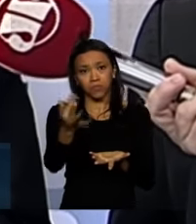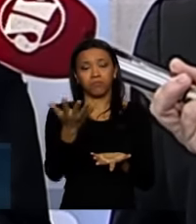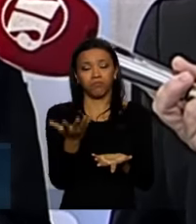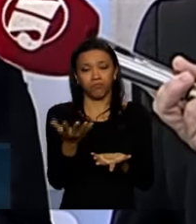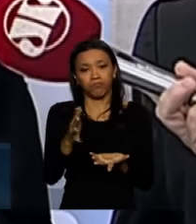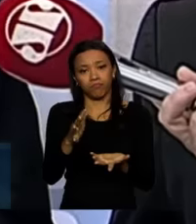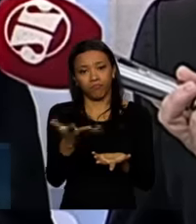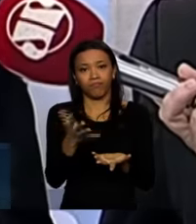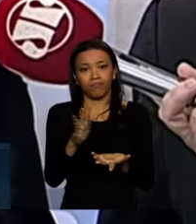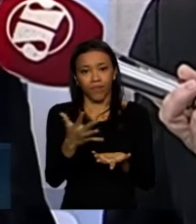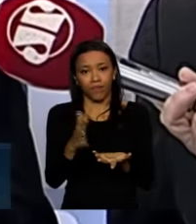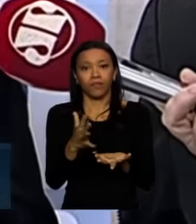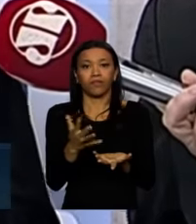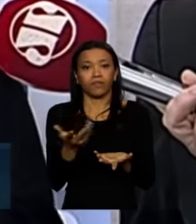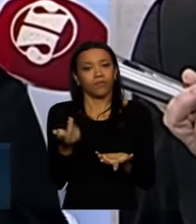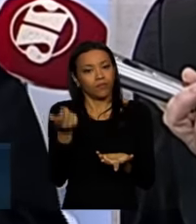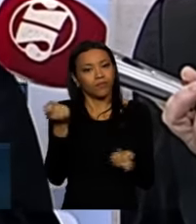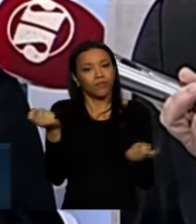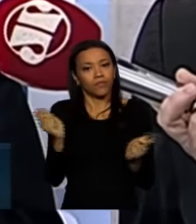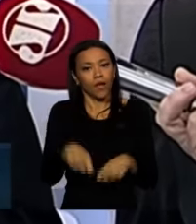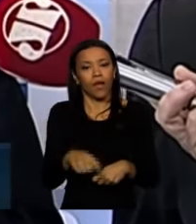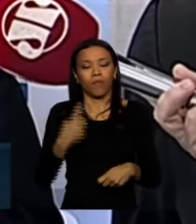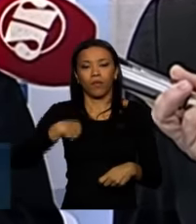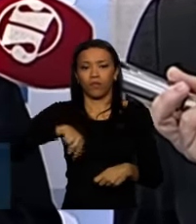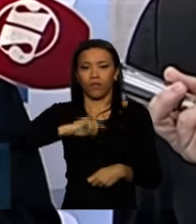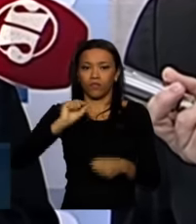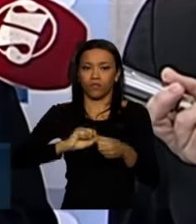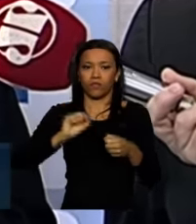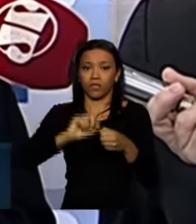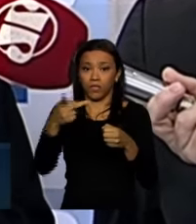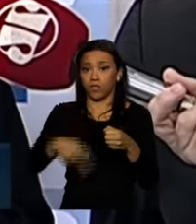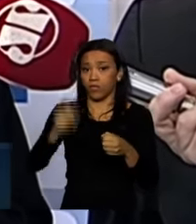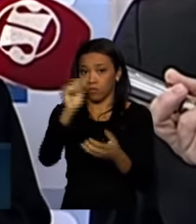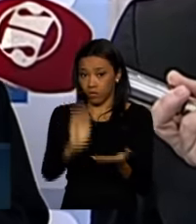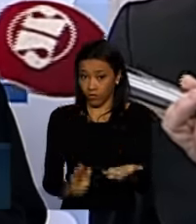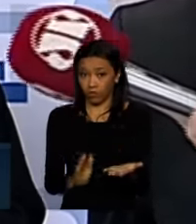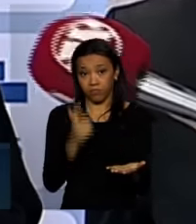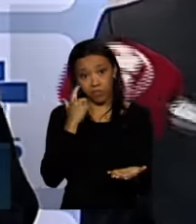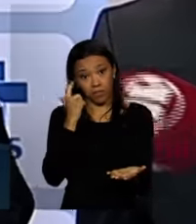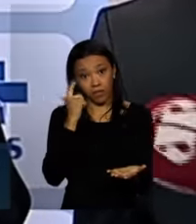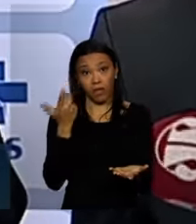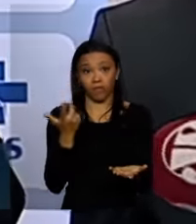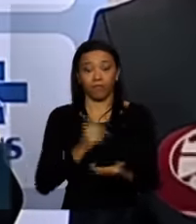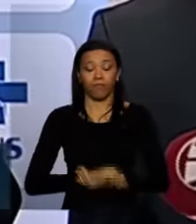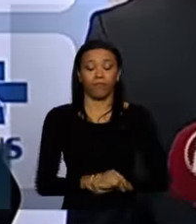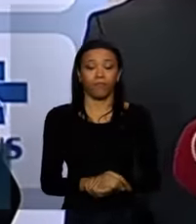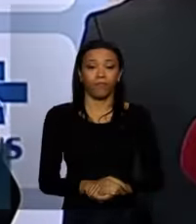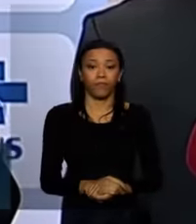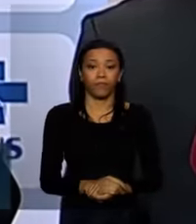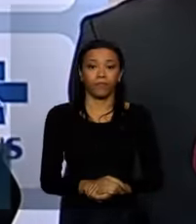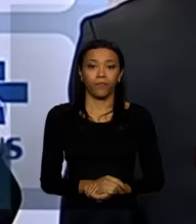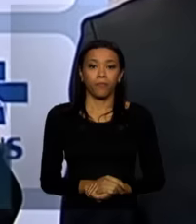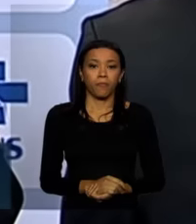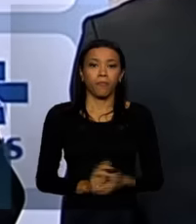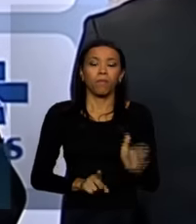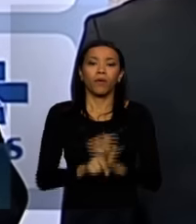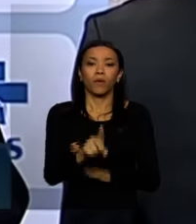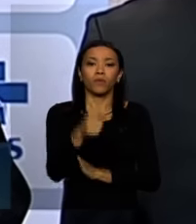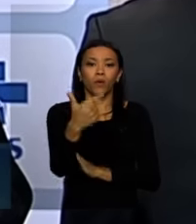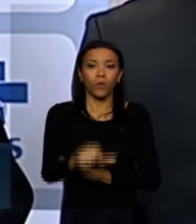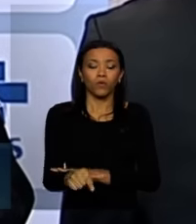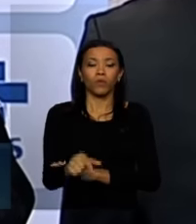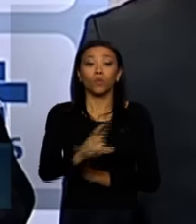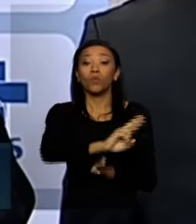houver quebra de patente e tudo mais a gente pode pensar nessa alternativa aí o cadastramento do dos dos dos dos